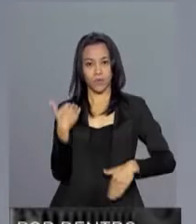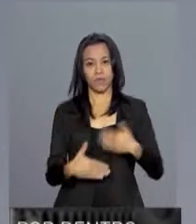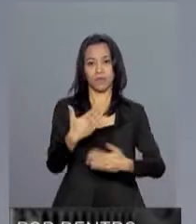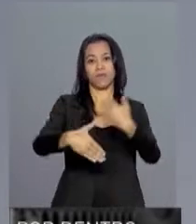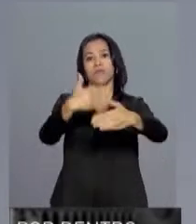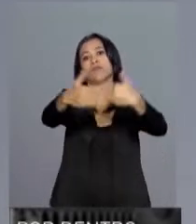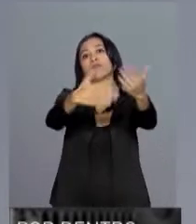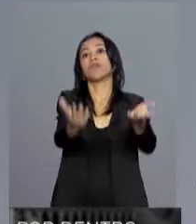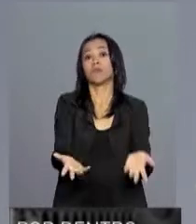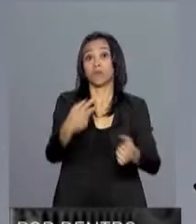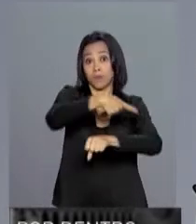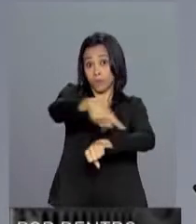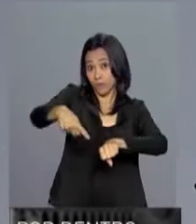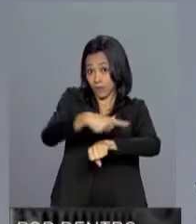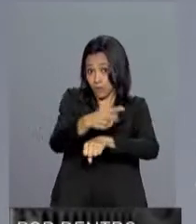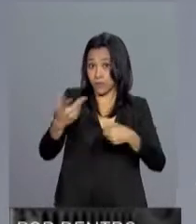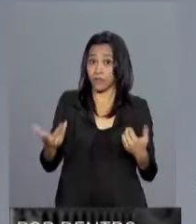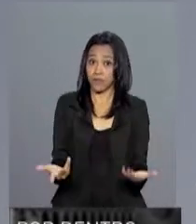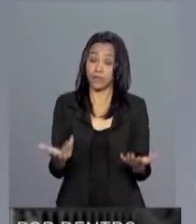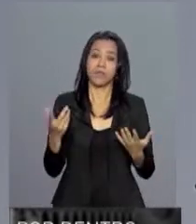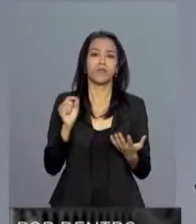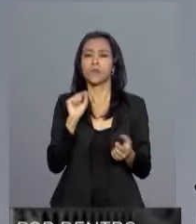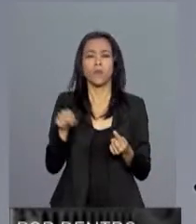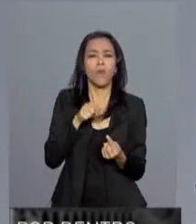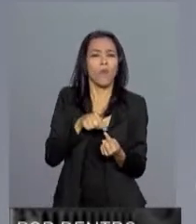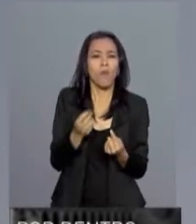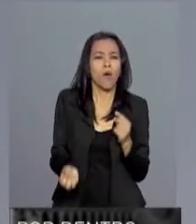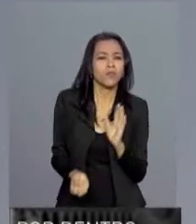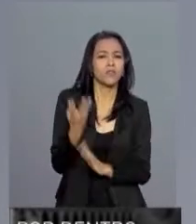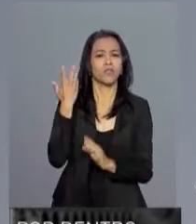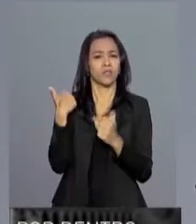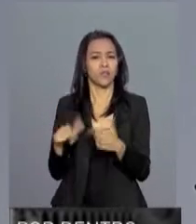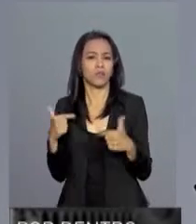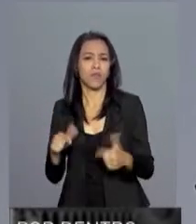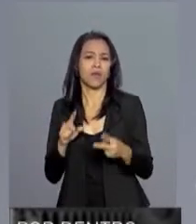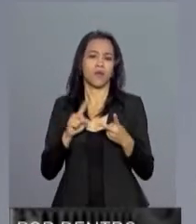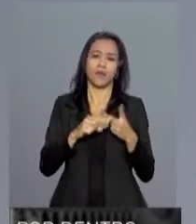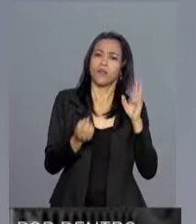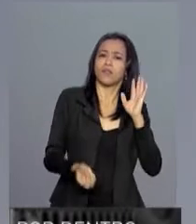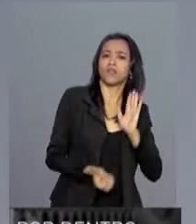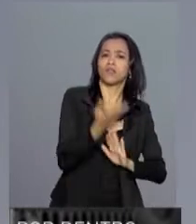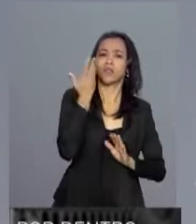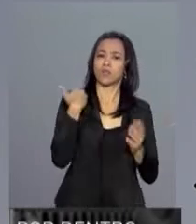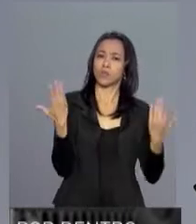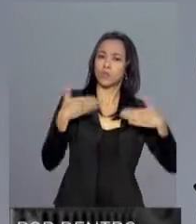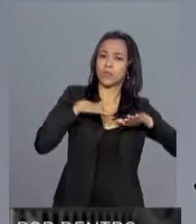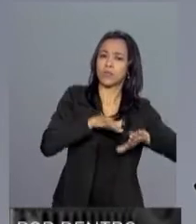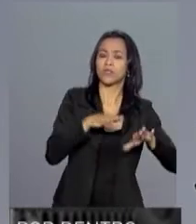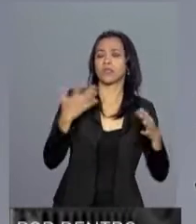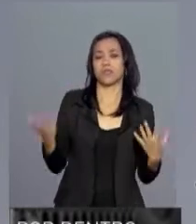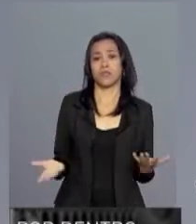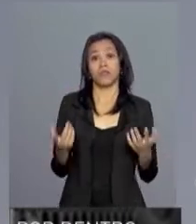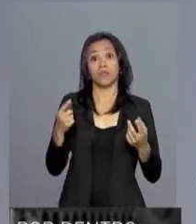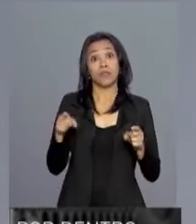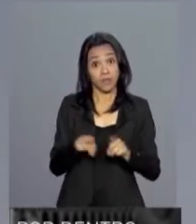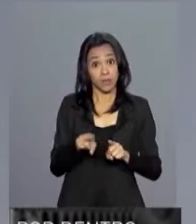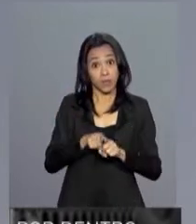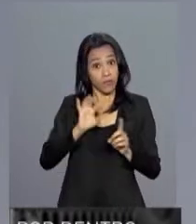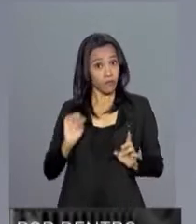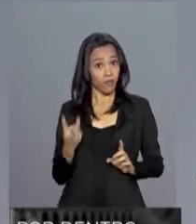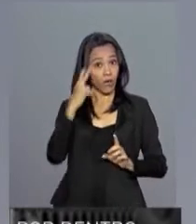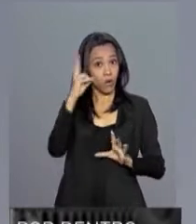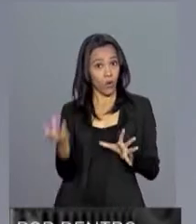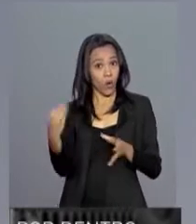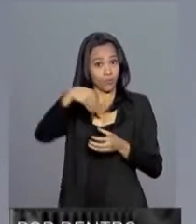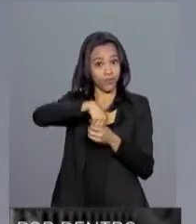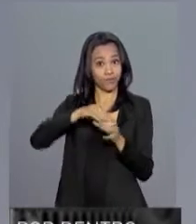do país na forma de geração de renda e geração de emprego tiração de inclusão também de adição de valor e